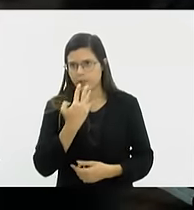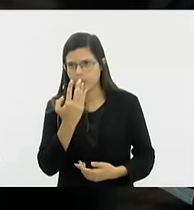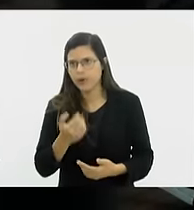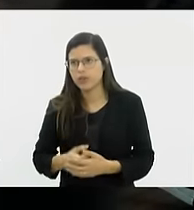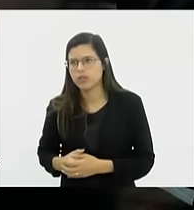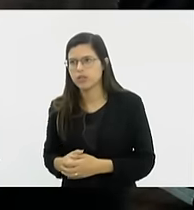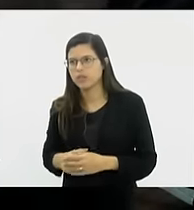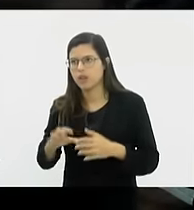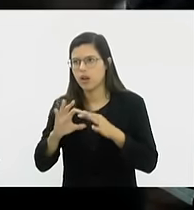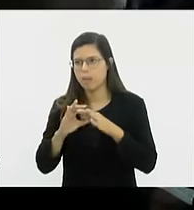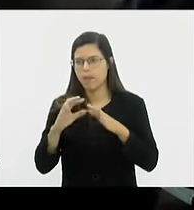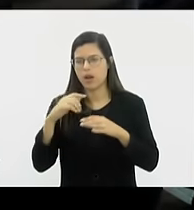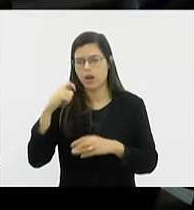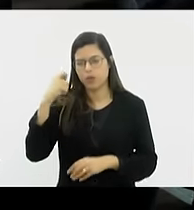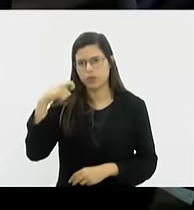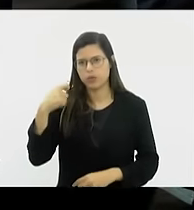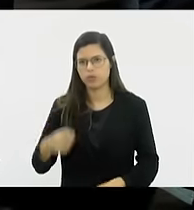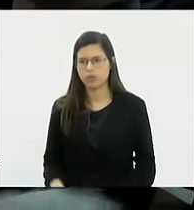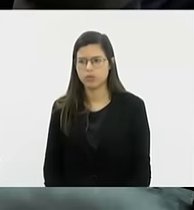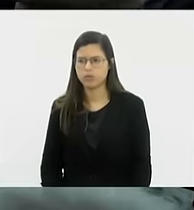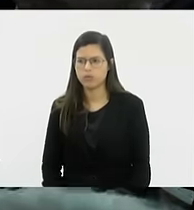que libere o vídeo.